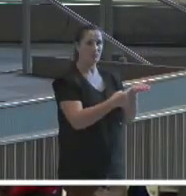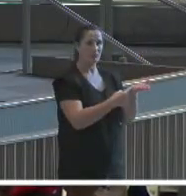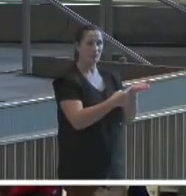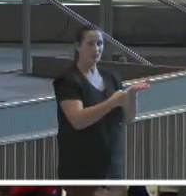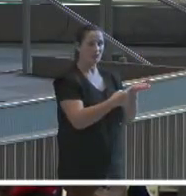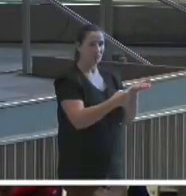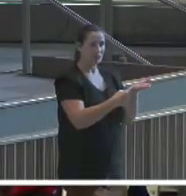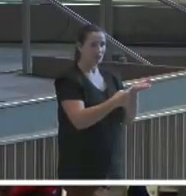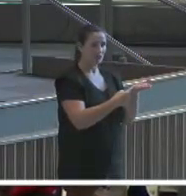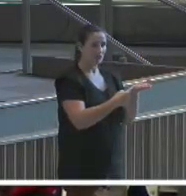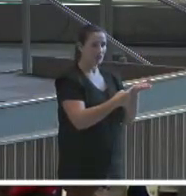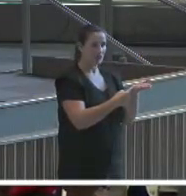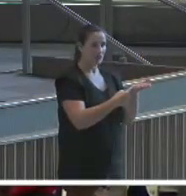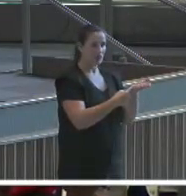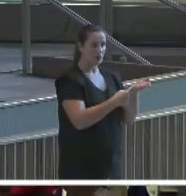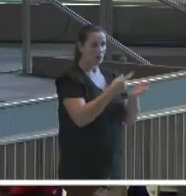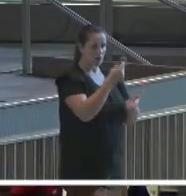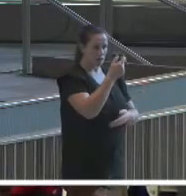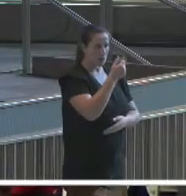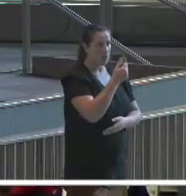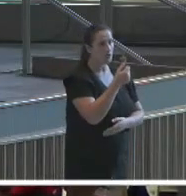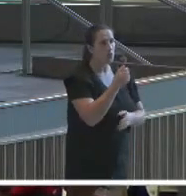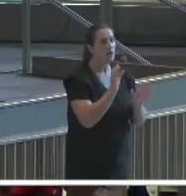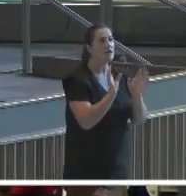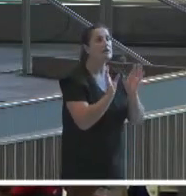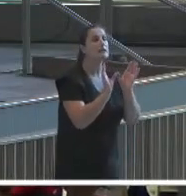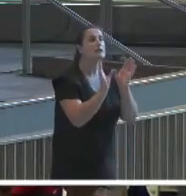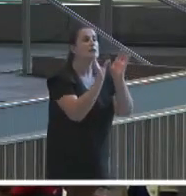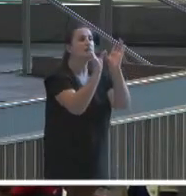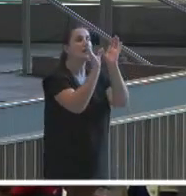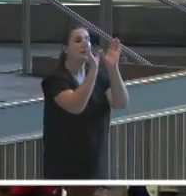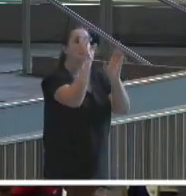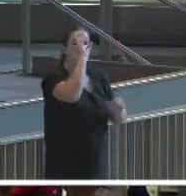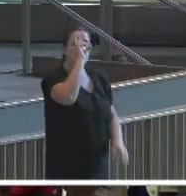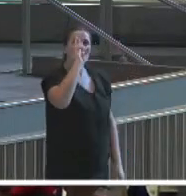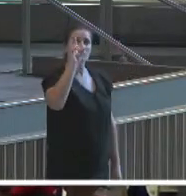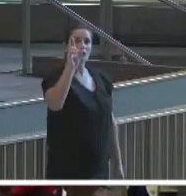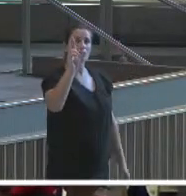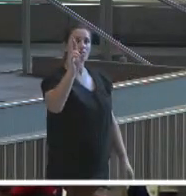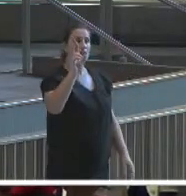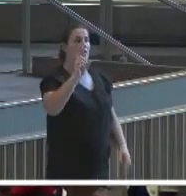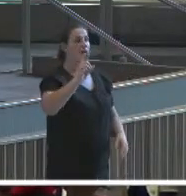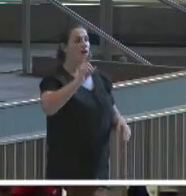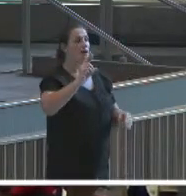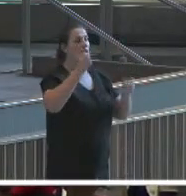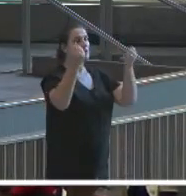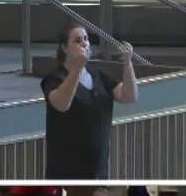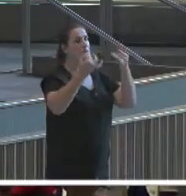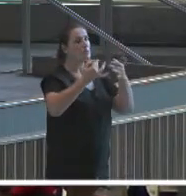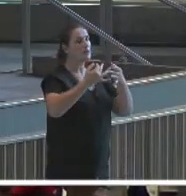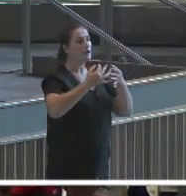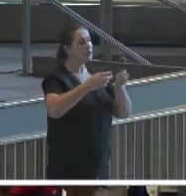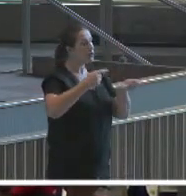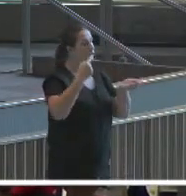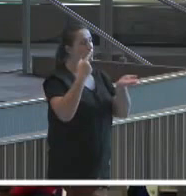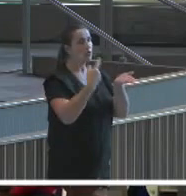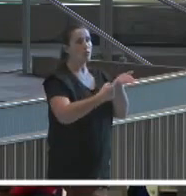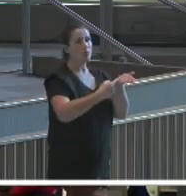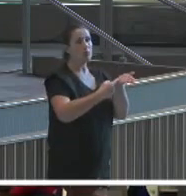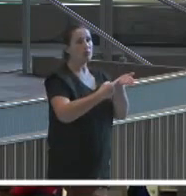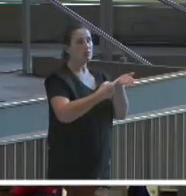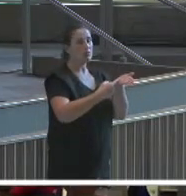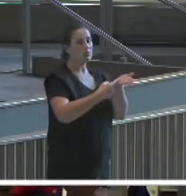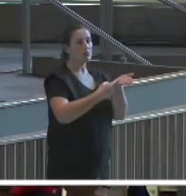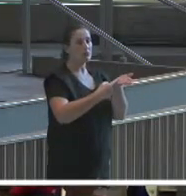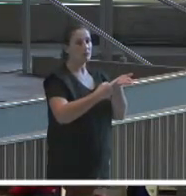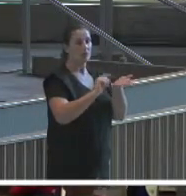Daqui a pouco a gente vai celebrar a ceia do Senhor, e a ceia do Senhor fala de um pacto. A ceia do